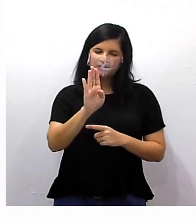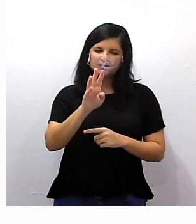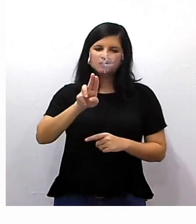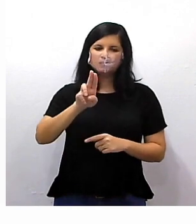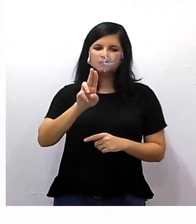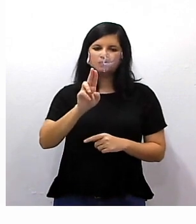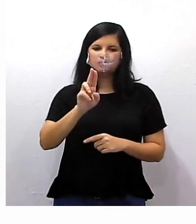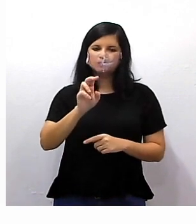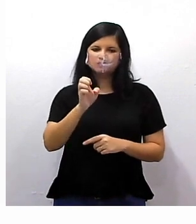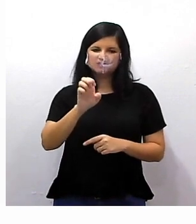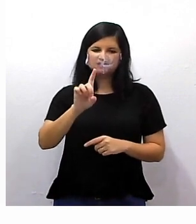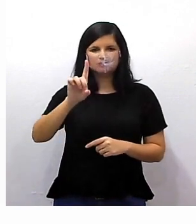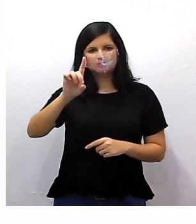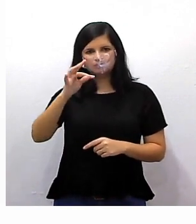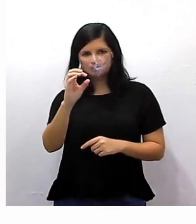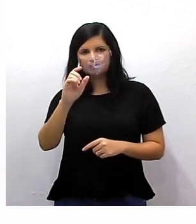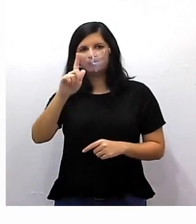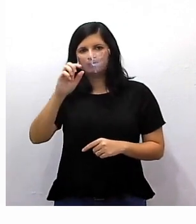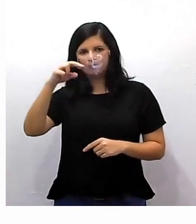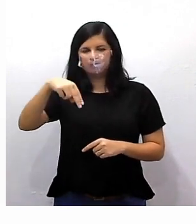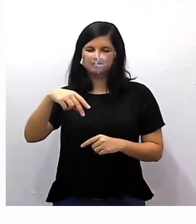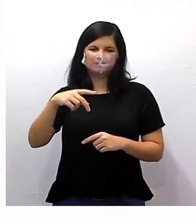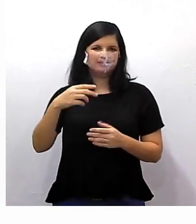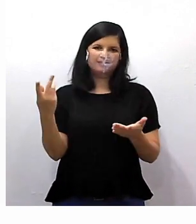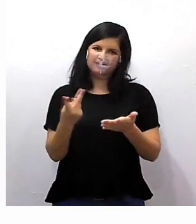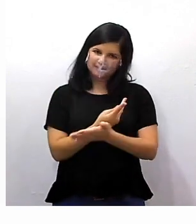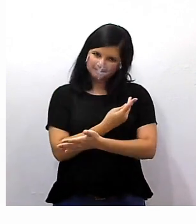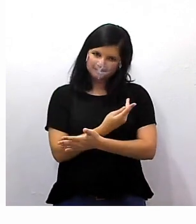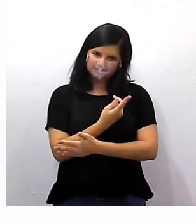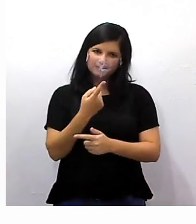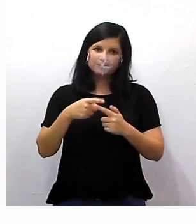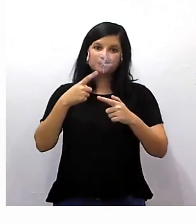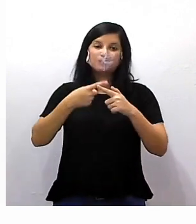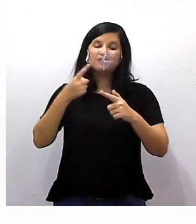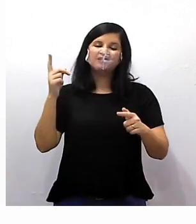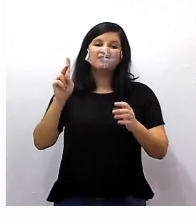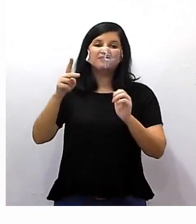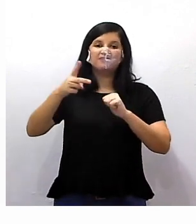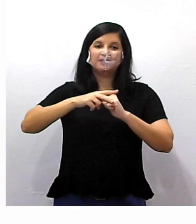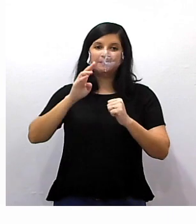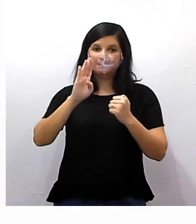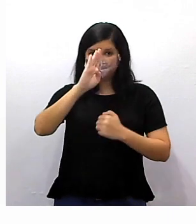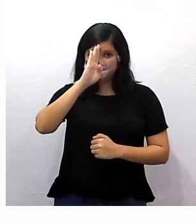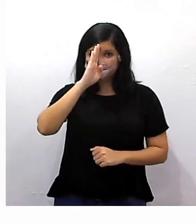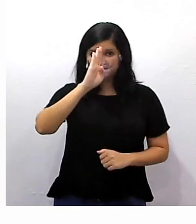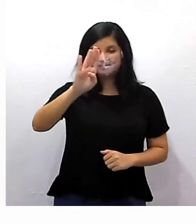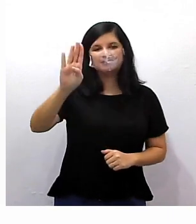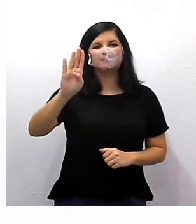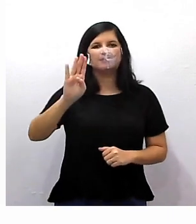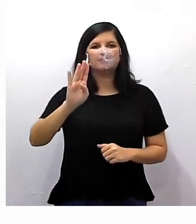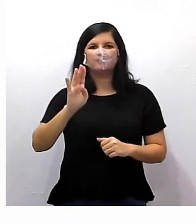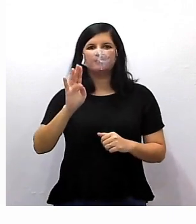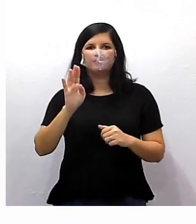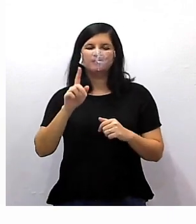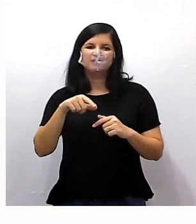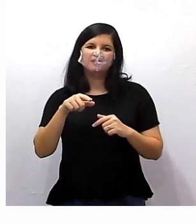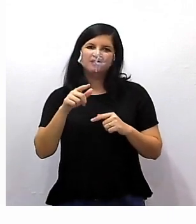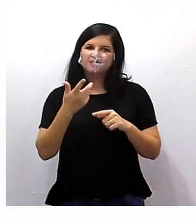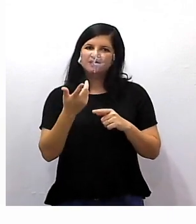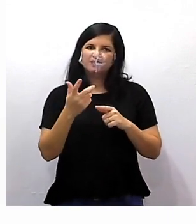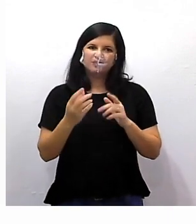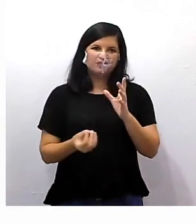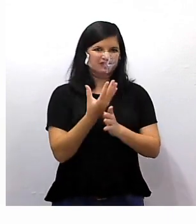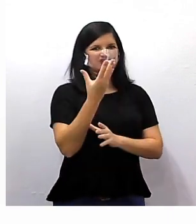there regularly. A letra B tá errada, por quê? Porque a gente tem o verbo principal, só que esse verbo principal, to go, ele não tá